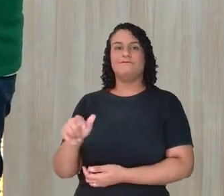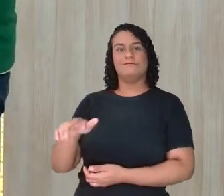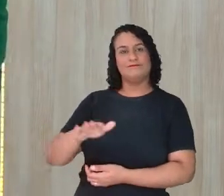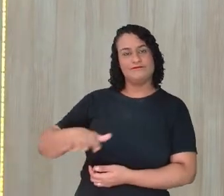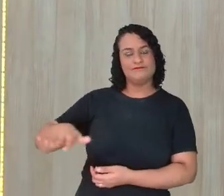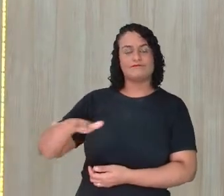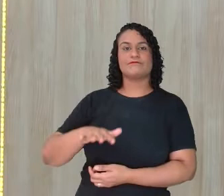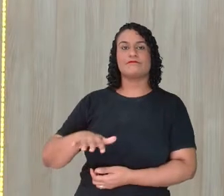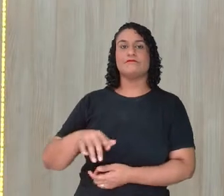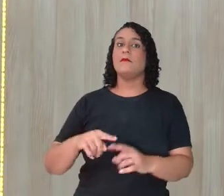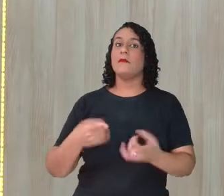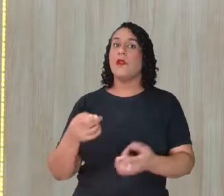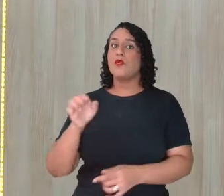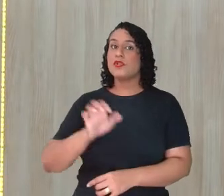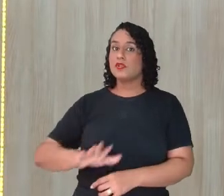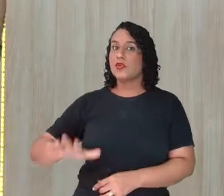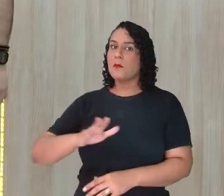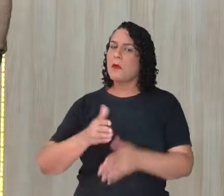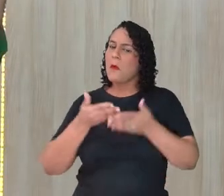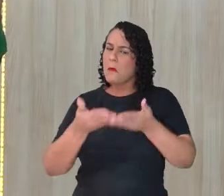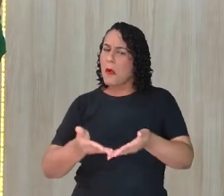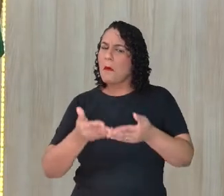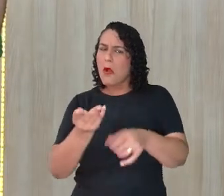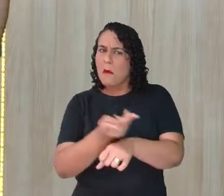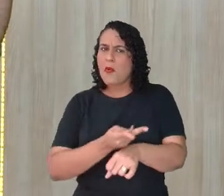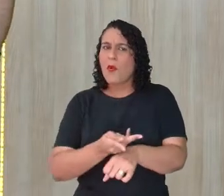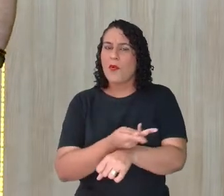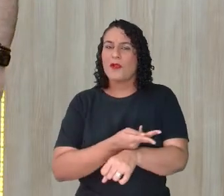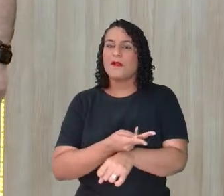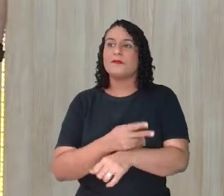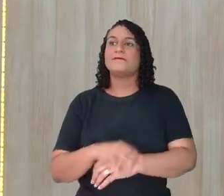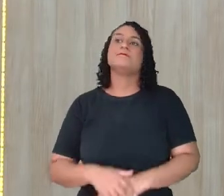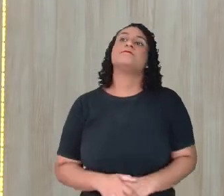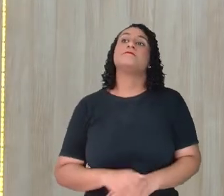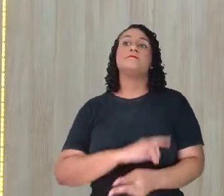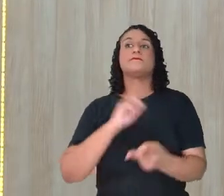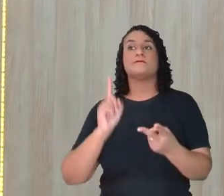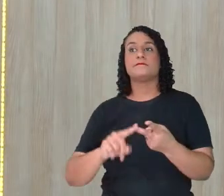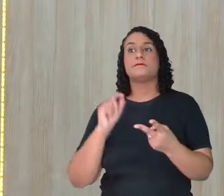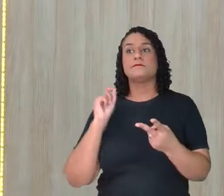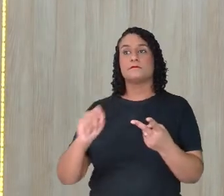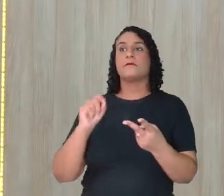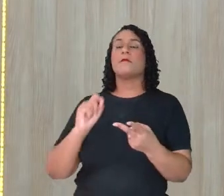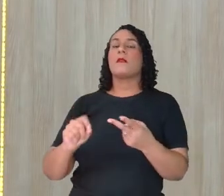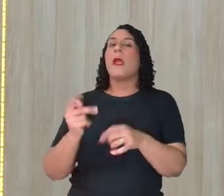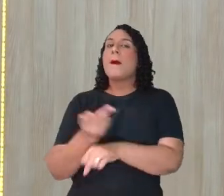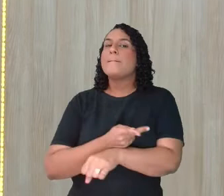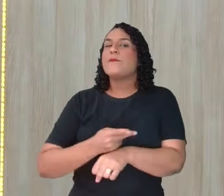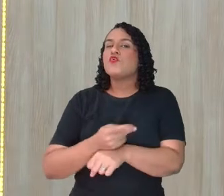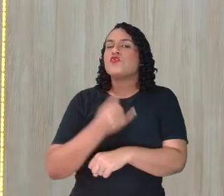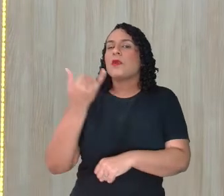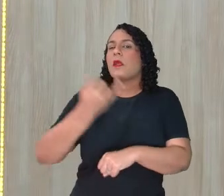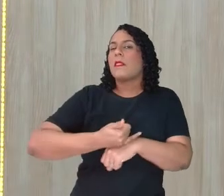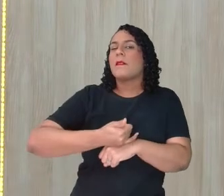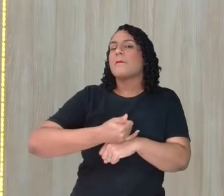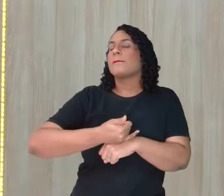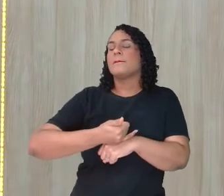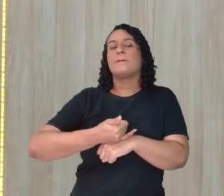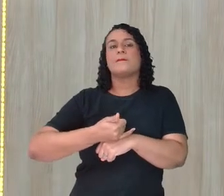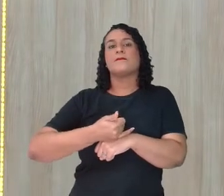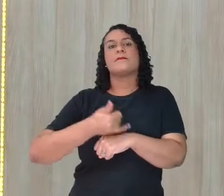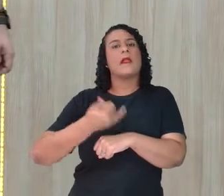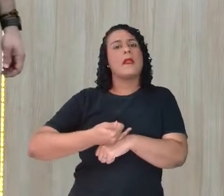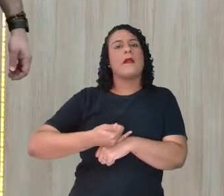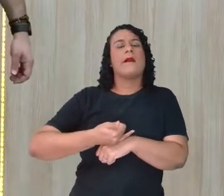os europeus migravam em busca disso, certo? Outra questão, a busca de metais preciosos,